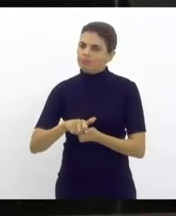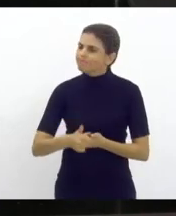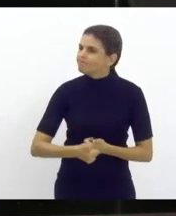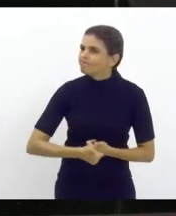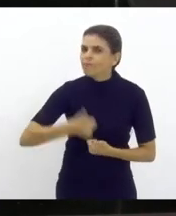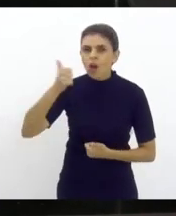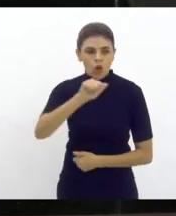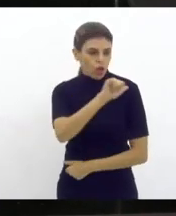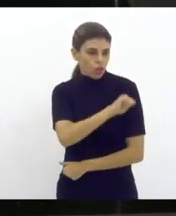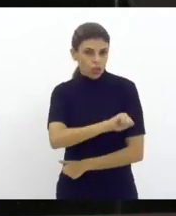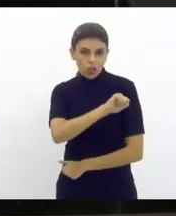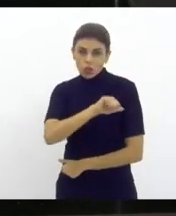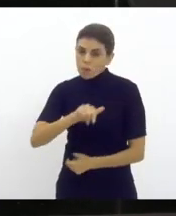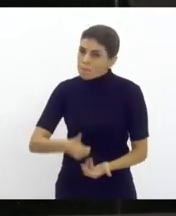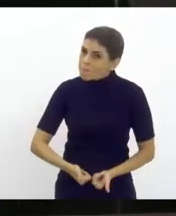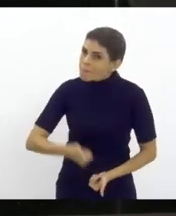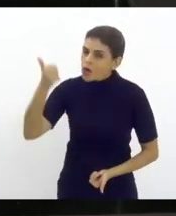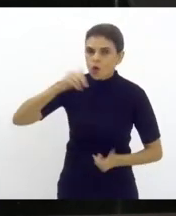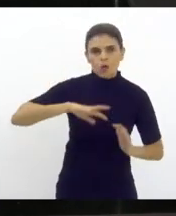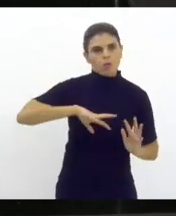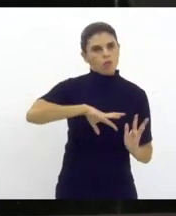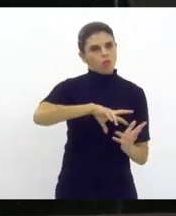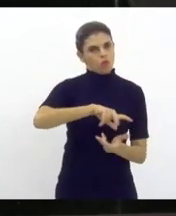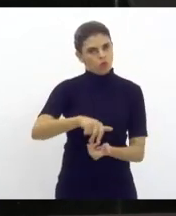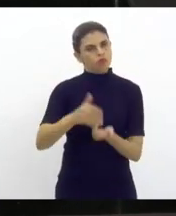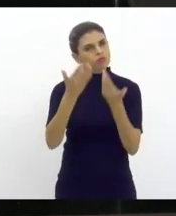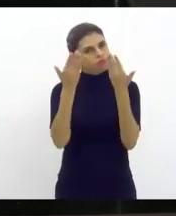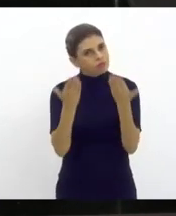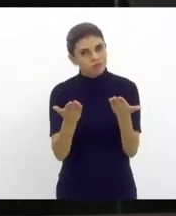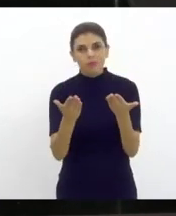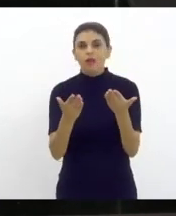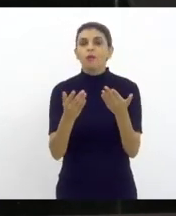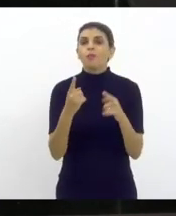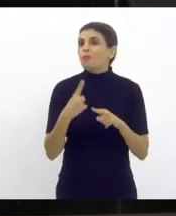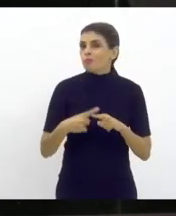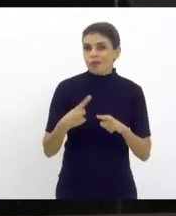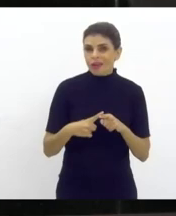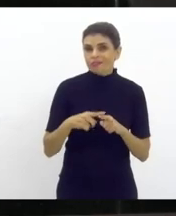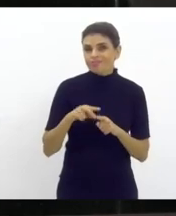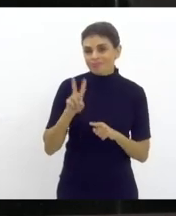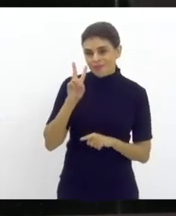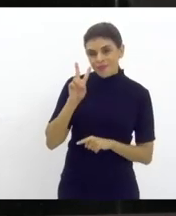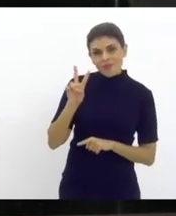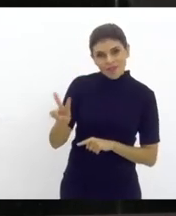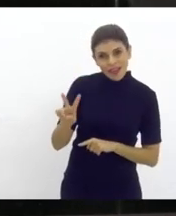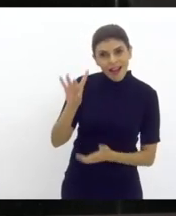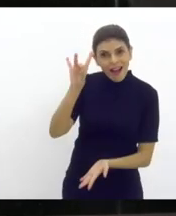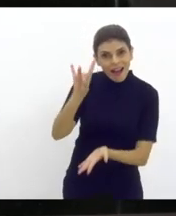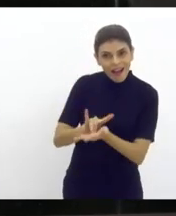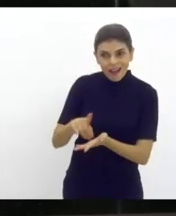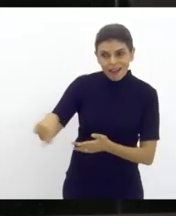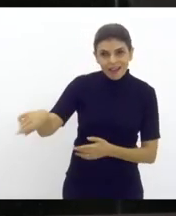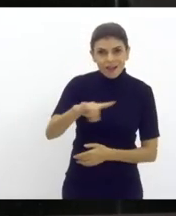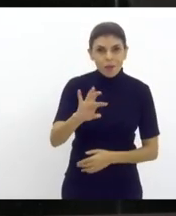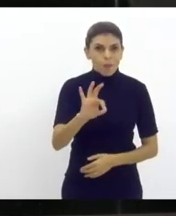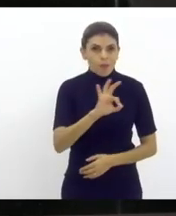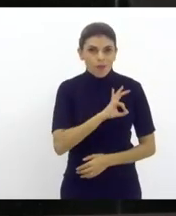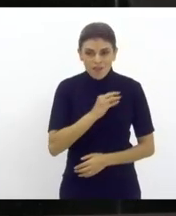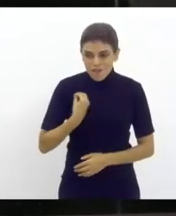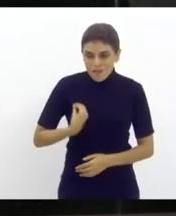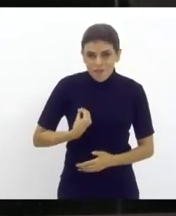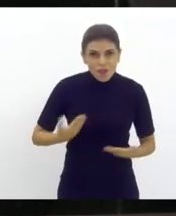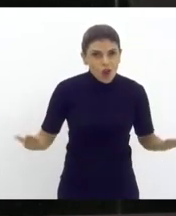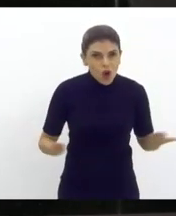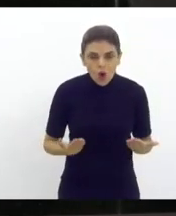da polícia Rio de Janeiro é melhor a polícia do mundo Presidente porque se você fosse nós fomos olhar realidade do que os policiais vivem hoje é surreal